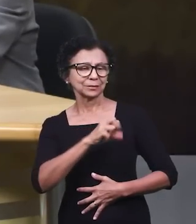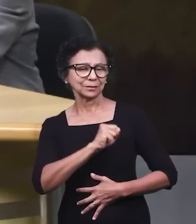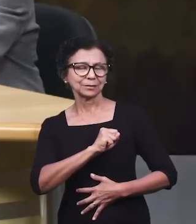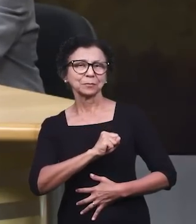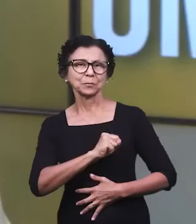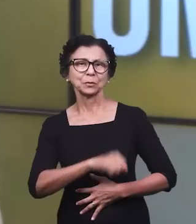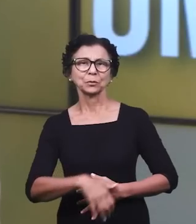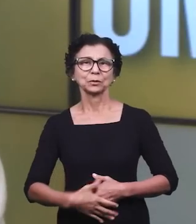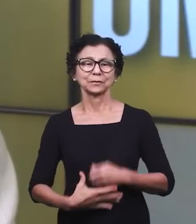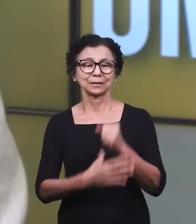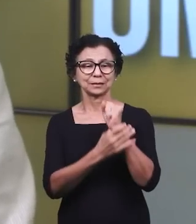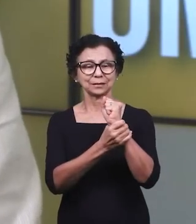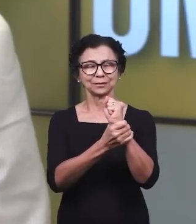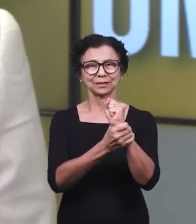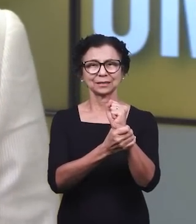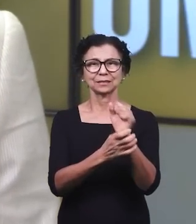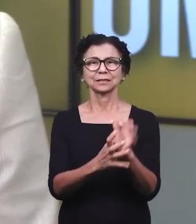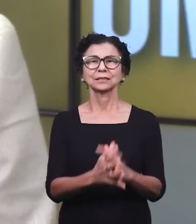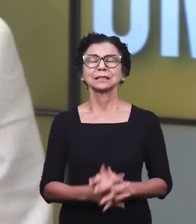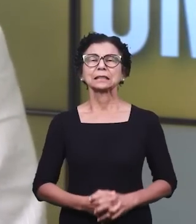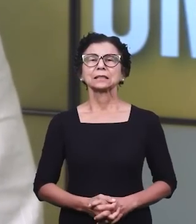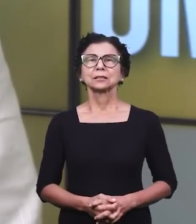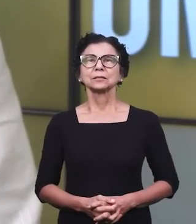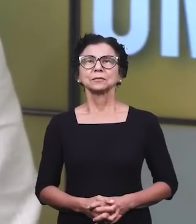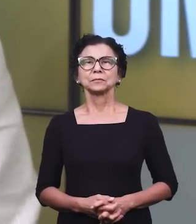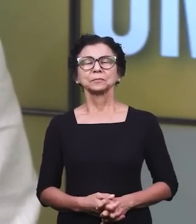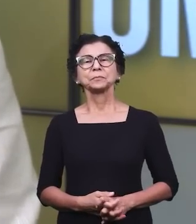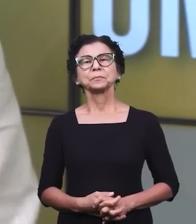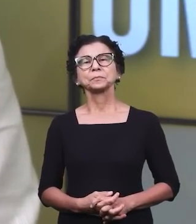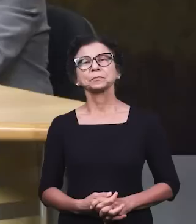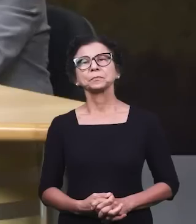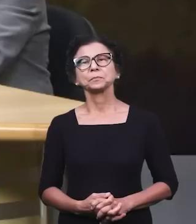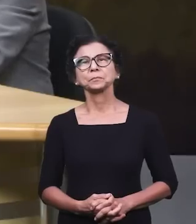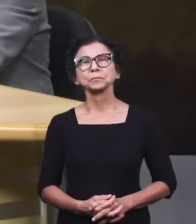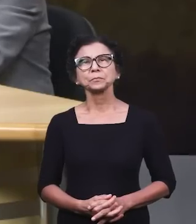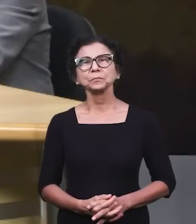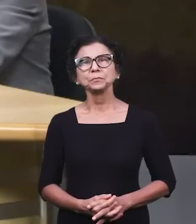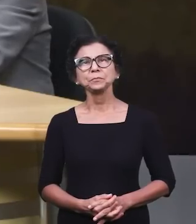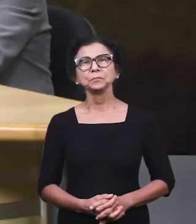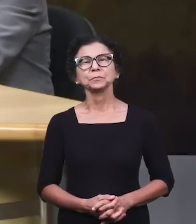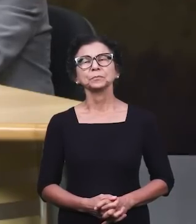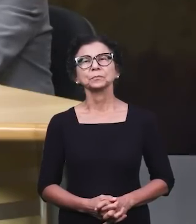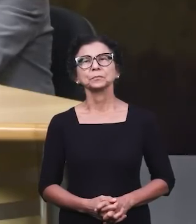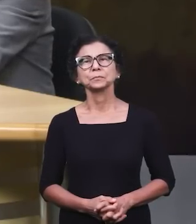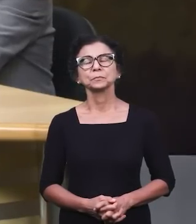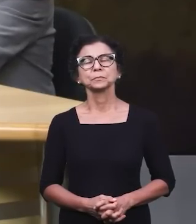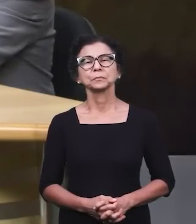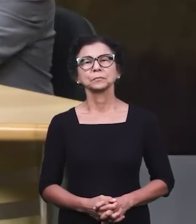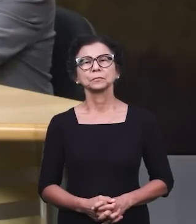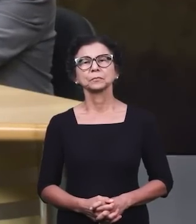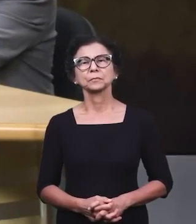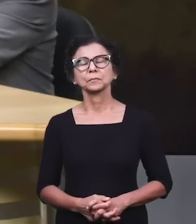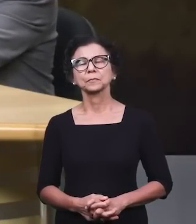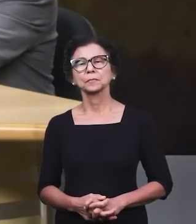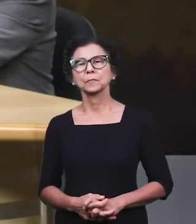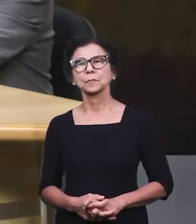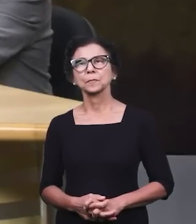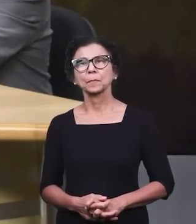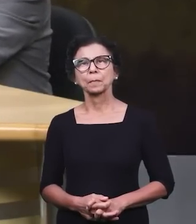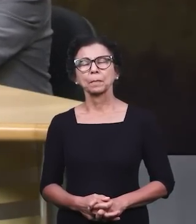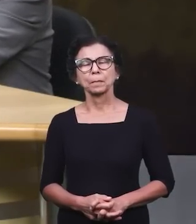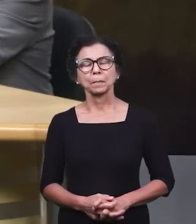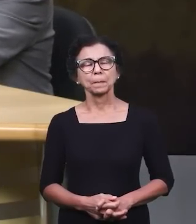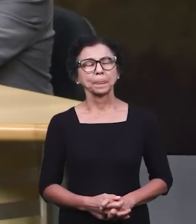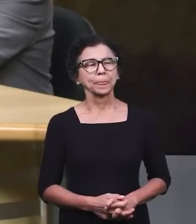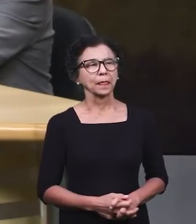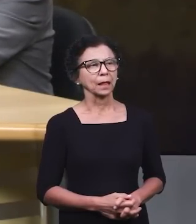E isso vai dar segurança aos nossos filhos, né? Glória a Deus. Eu queria pegar como gancho as duas abordagens